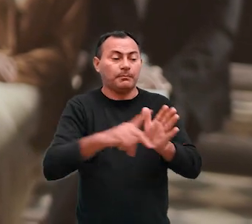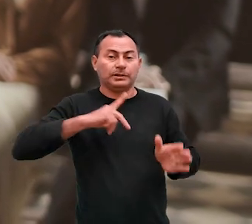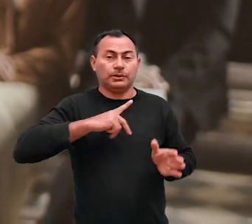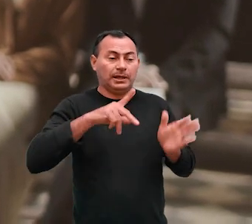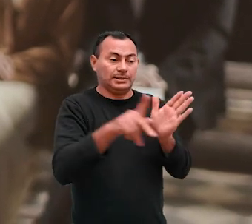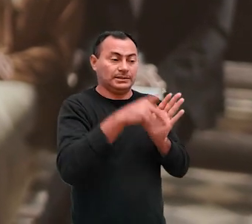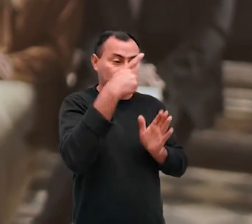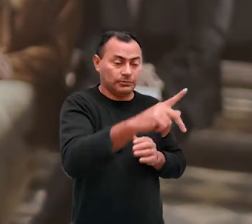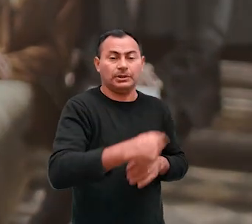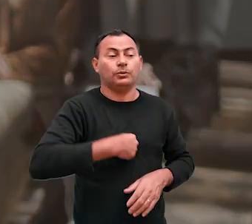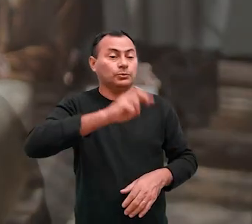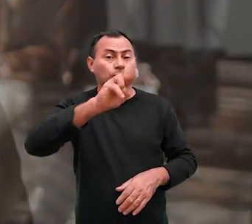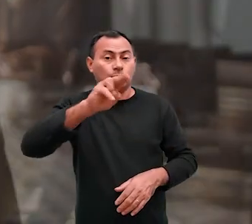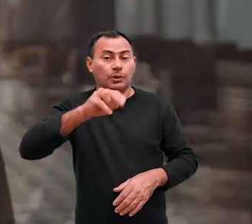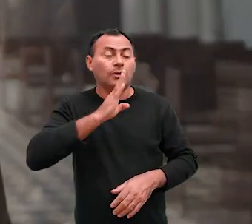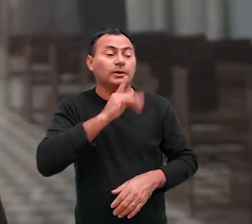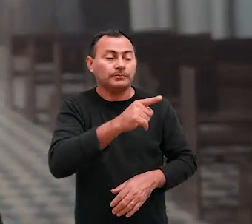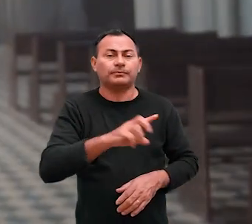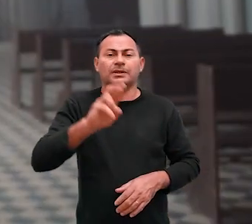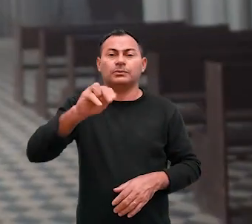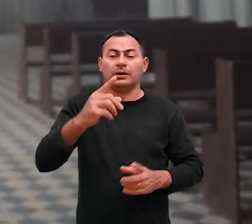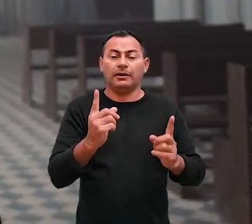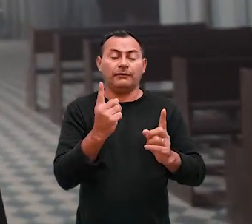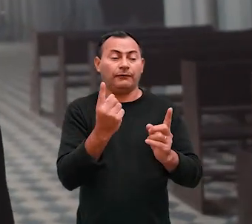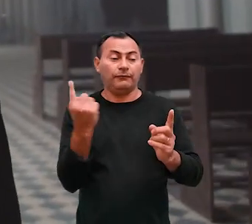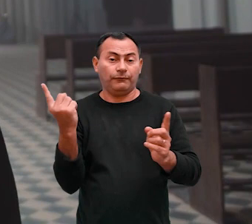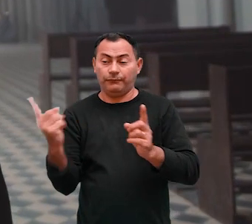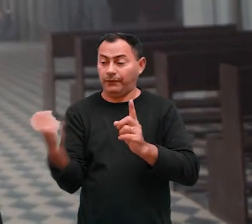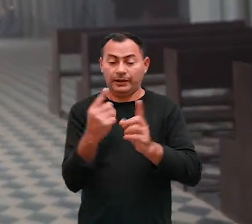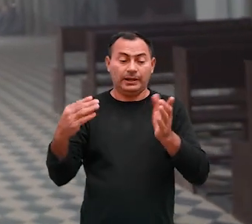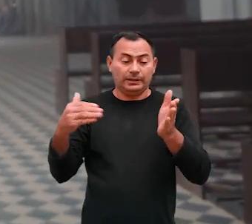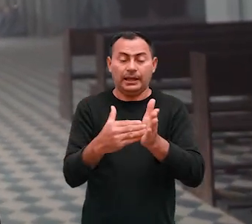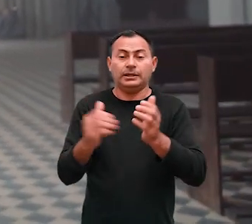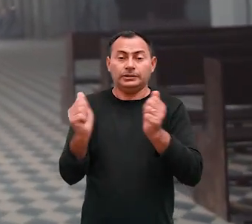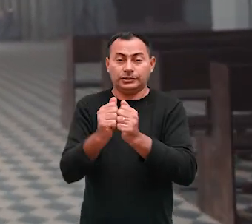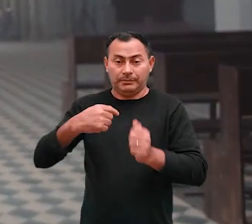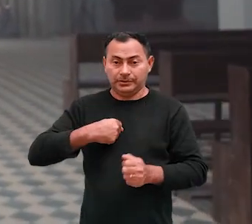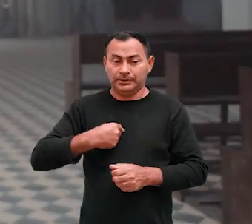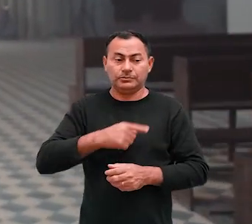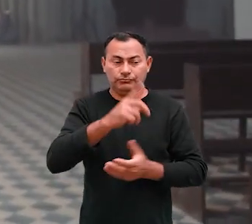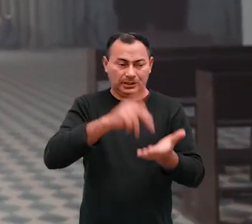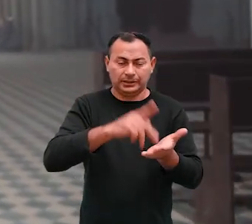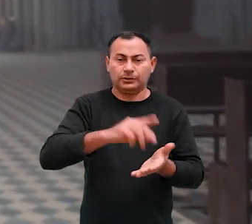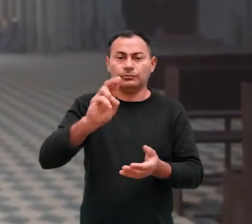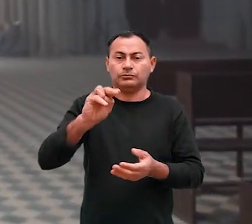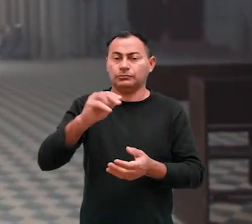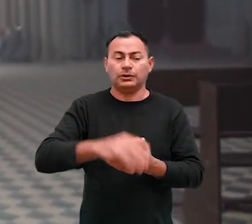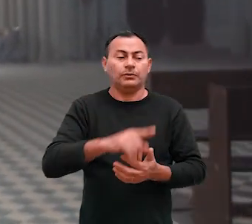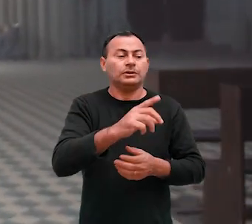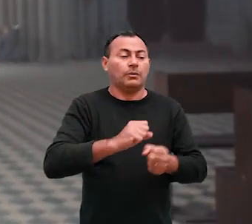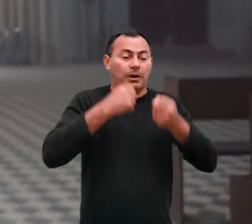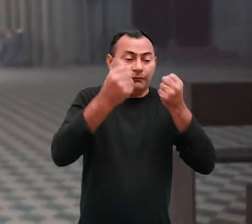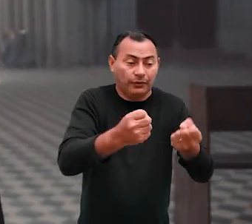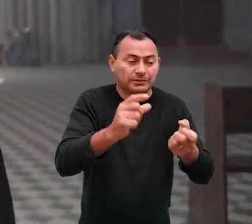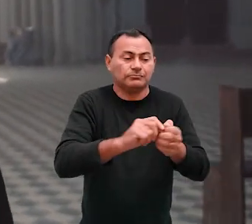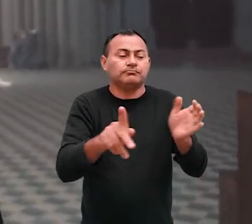seu. Eu jamais o conheci. Você jamais veio até mim com sinceridade. Você apenas foi na sua força